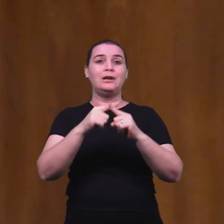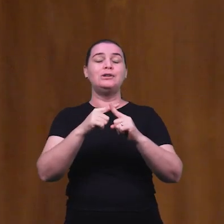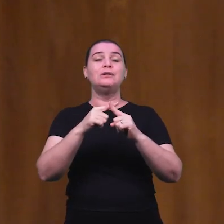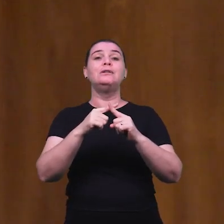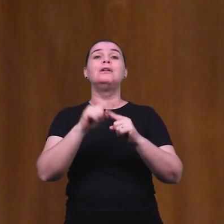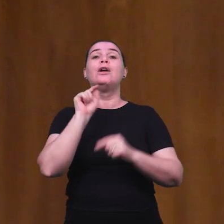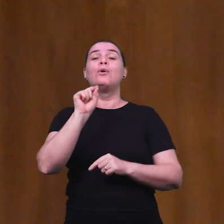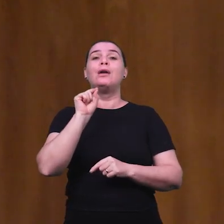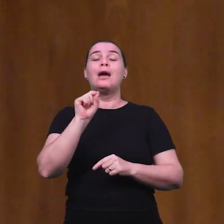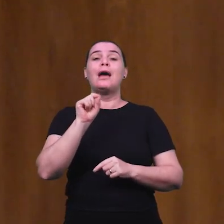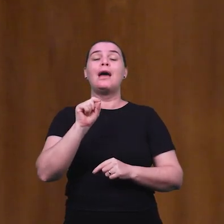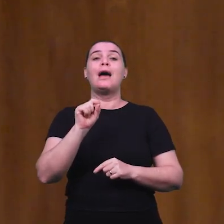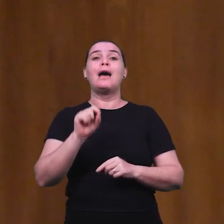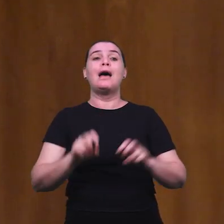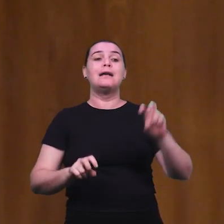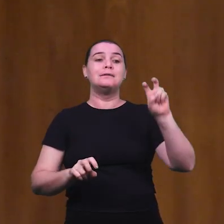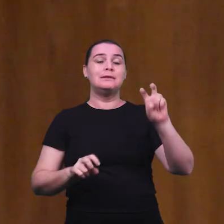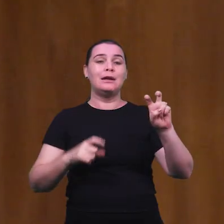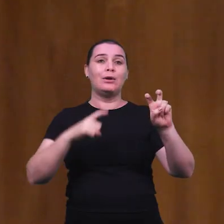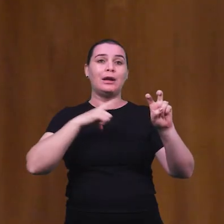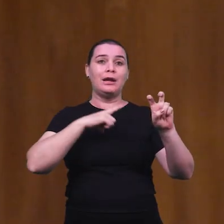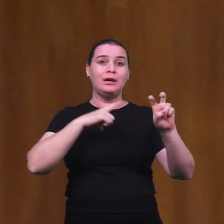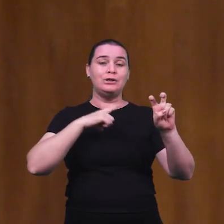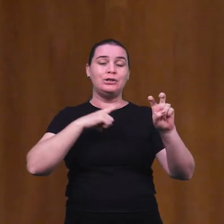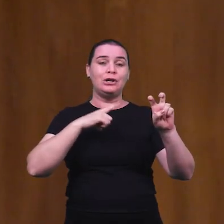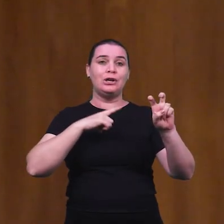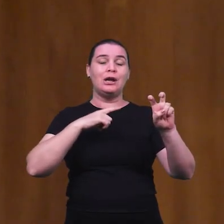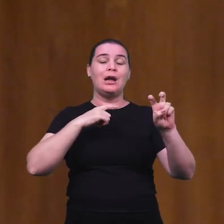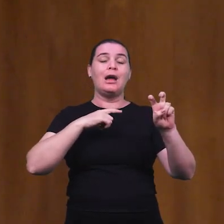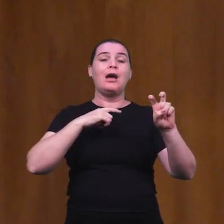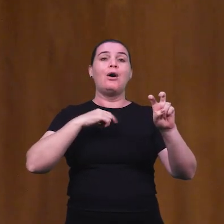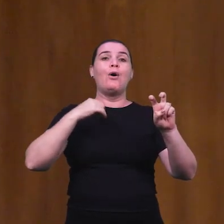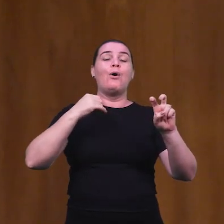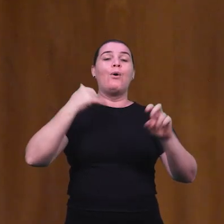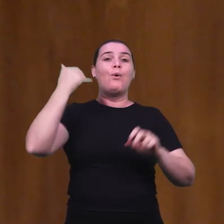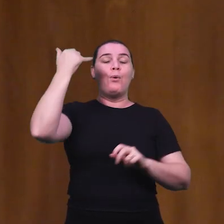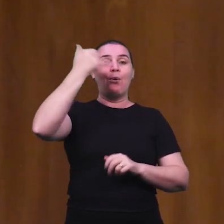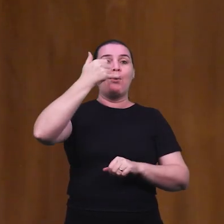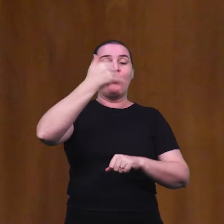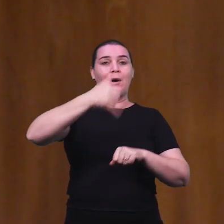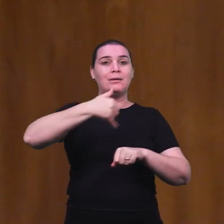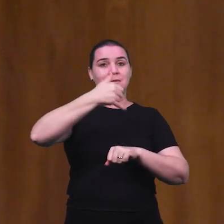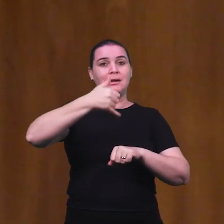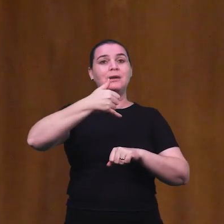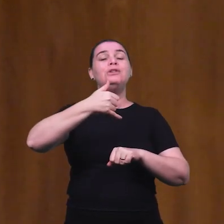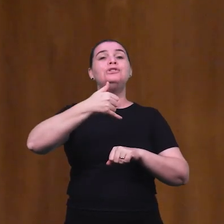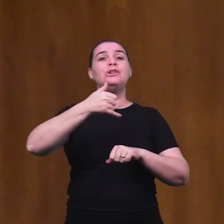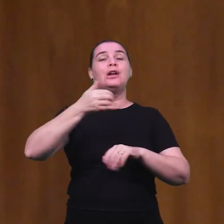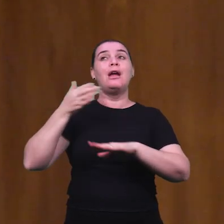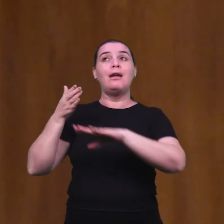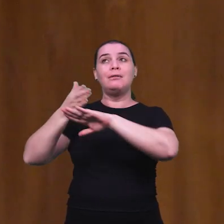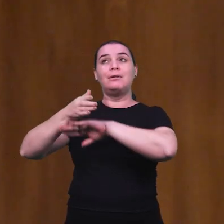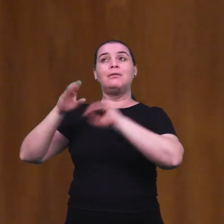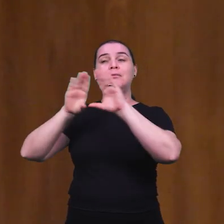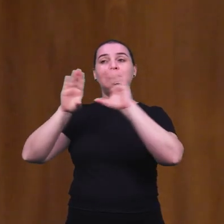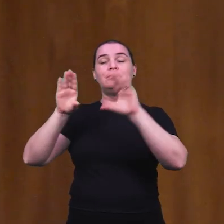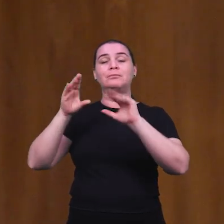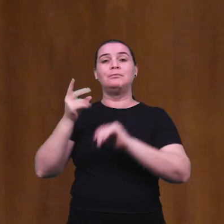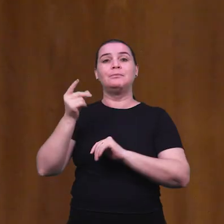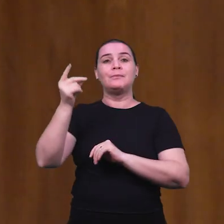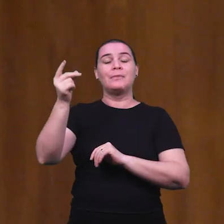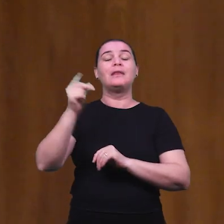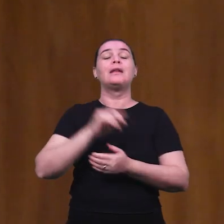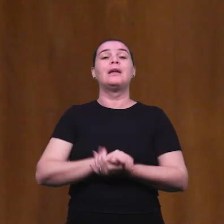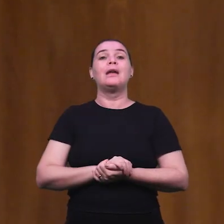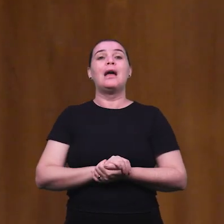azeite, as 5 que tinham azeite entraram para as bodas, entraram para a festa. As 5 que não tinham azeite não entraram. Todas sabiam